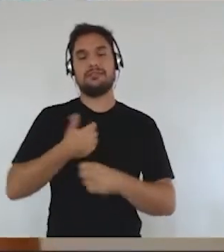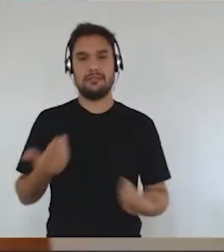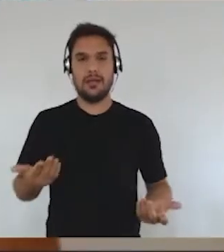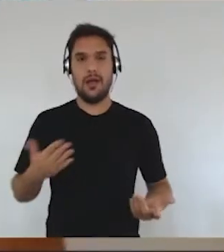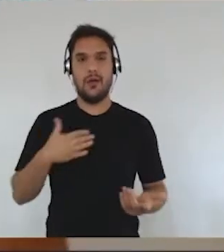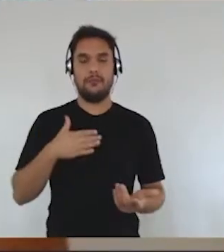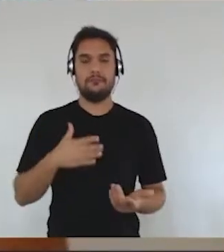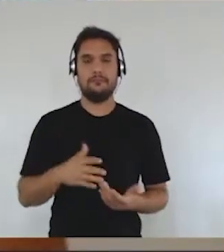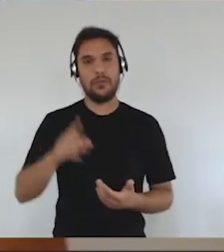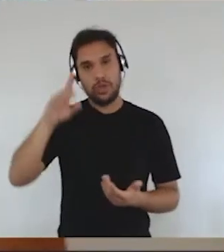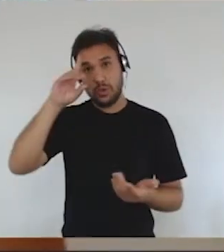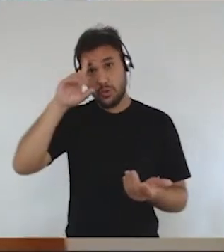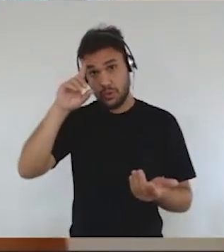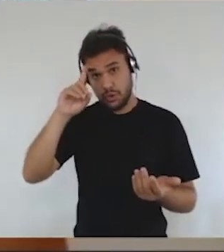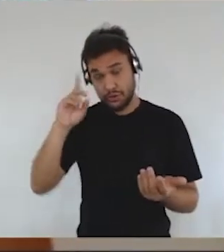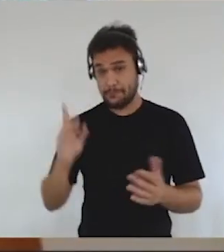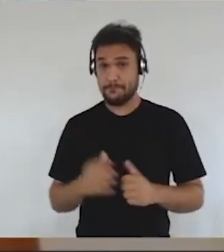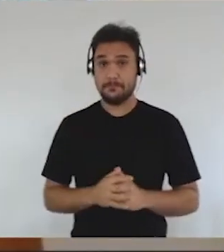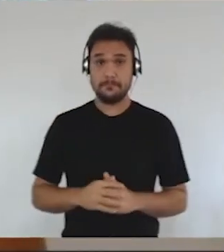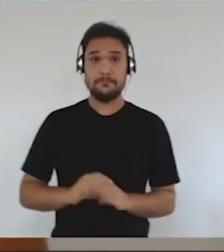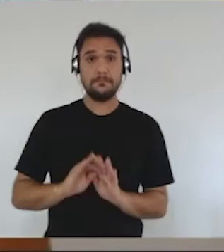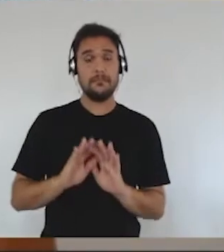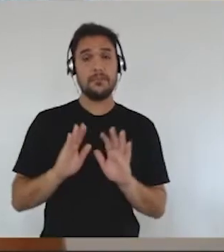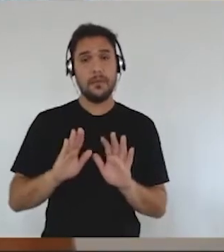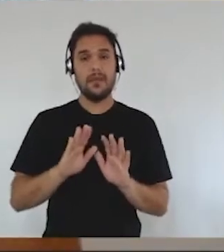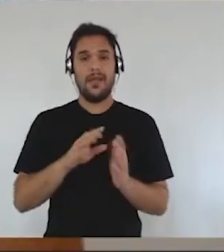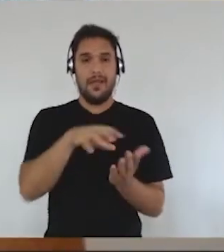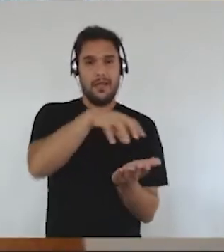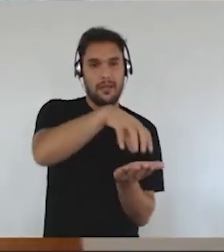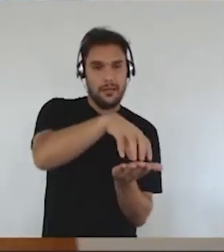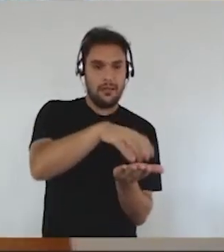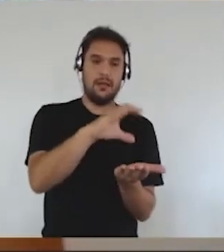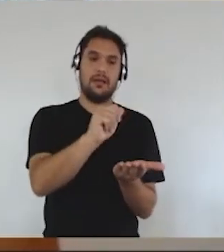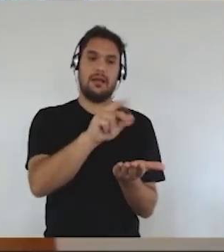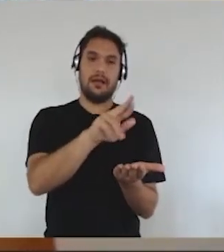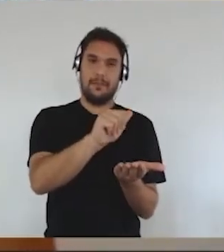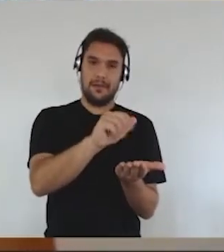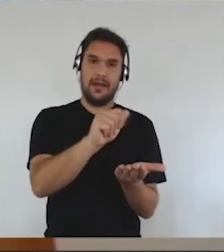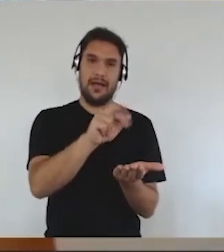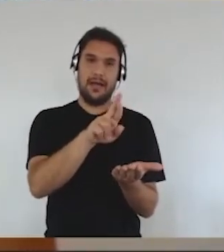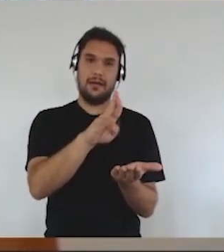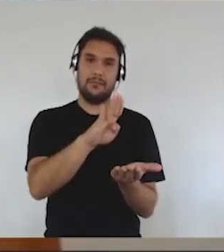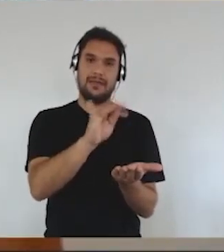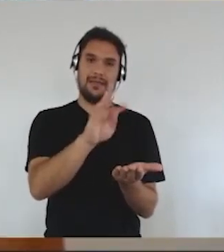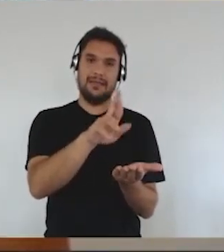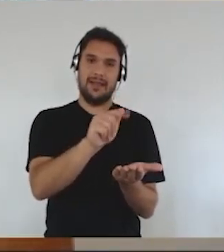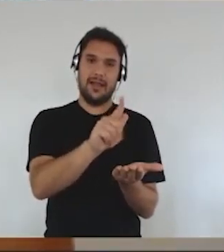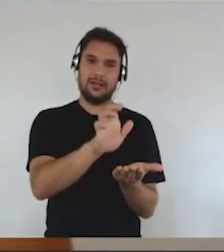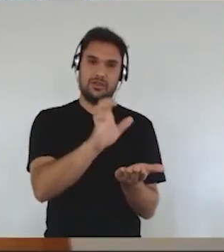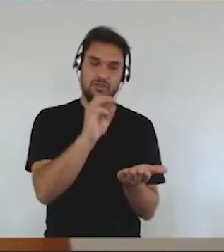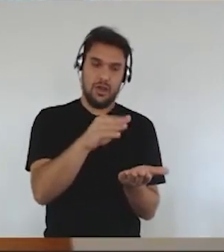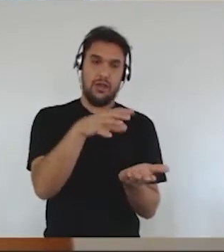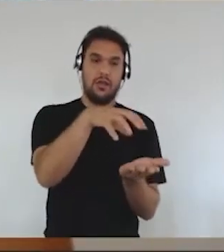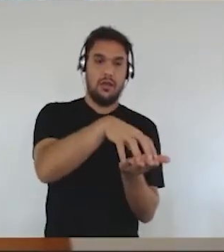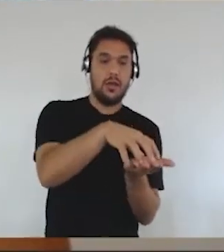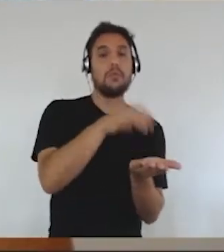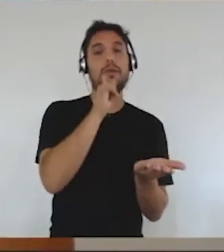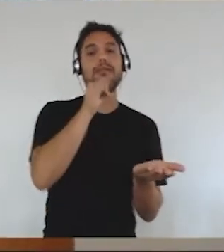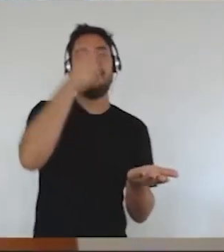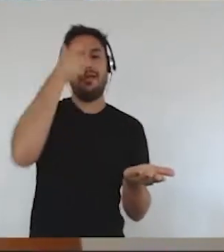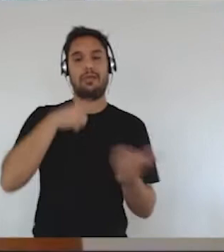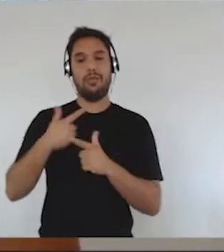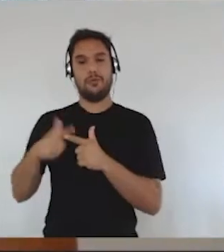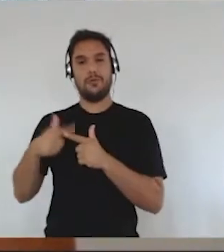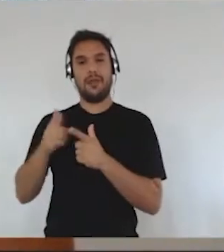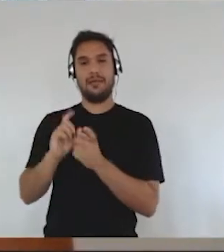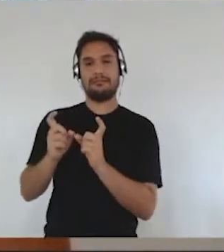profissão do seu dia a dia. Voltando para as câmaras de arbitragem, lá em Portugal, as pessoas, quando tem um problema administrativo,